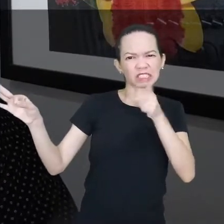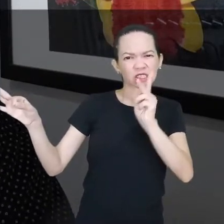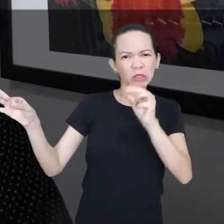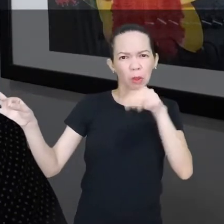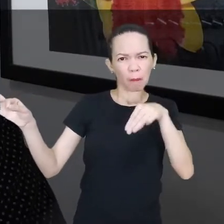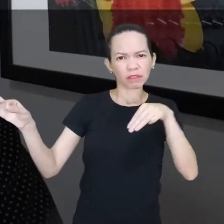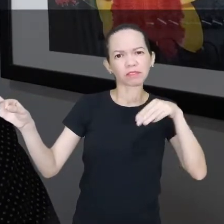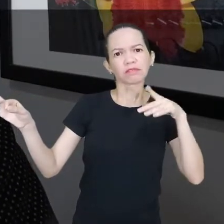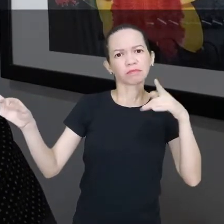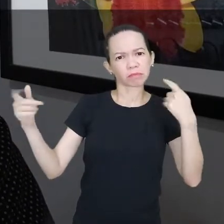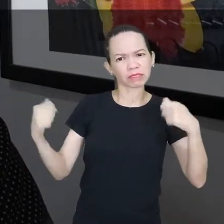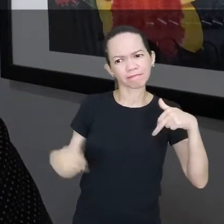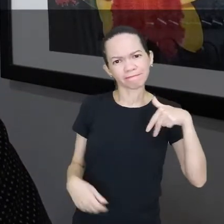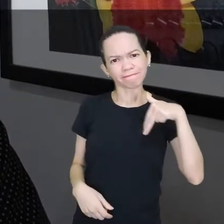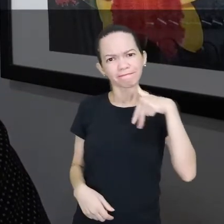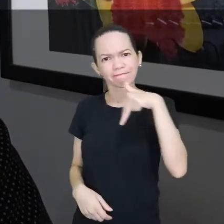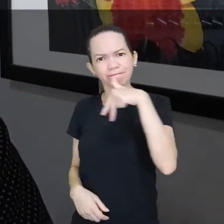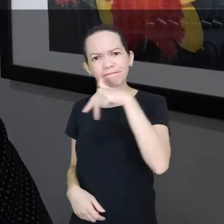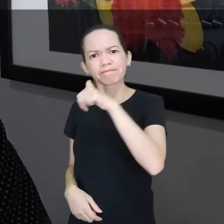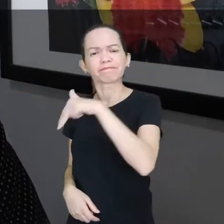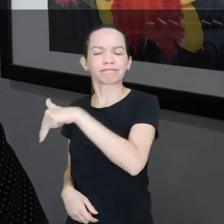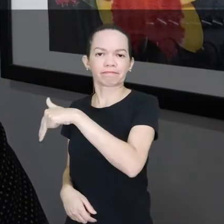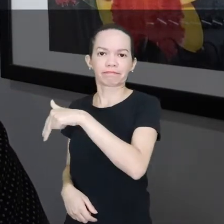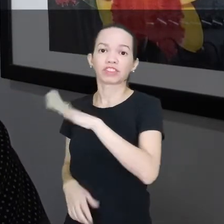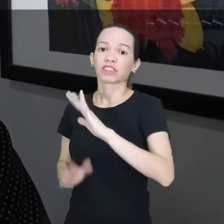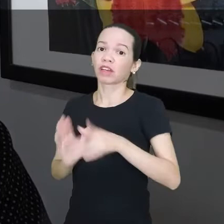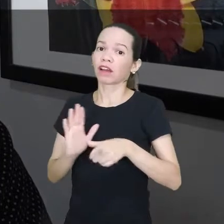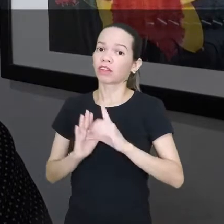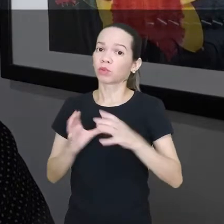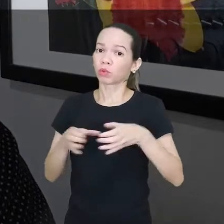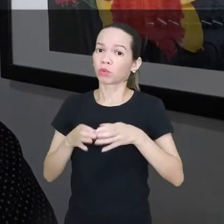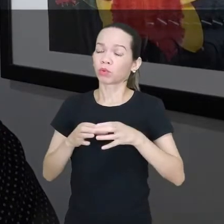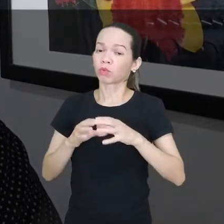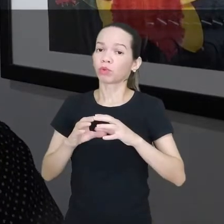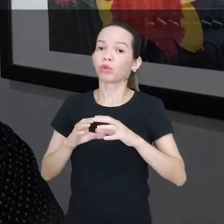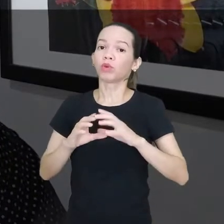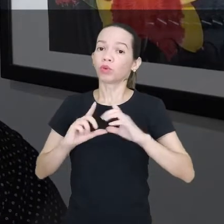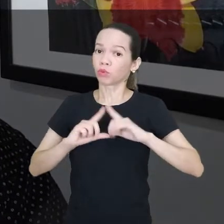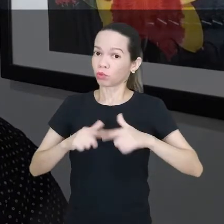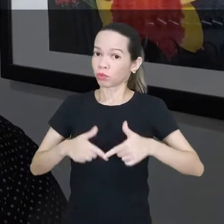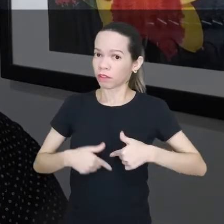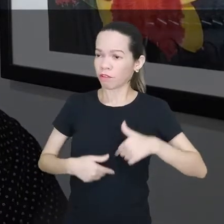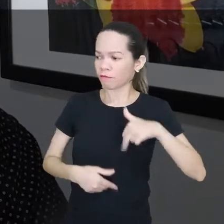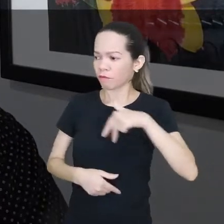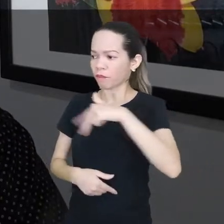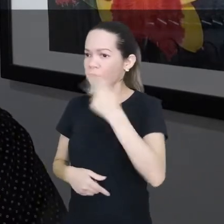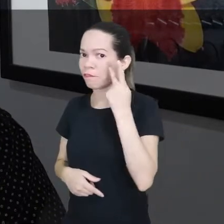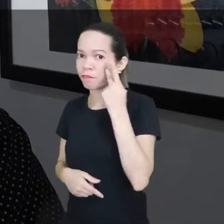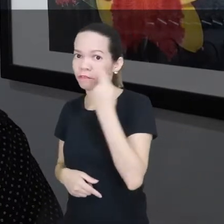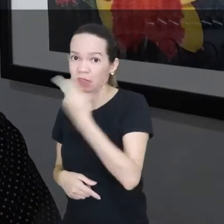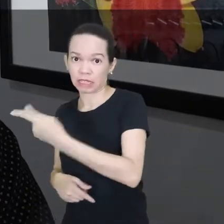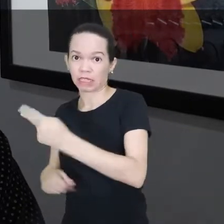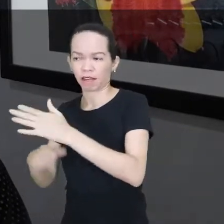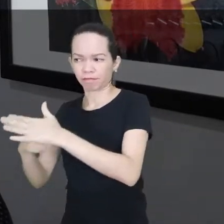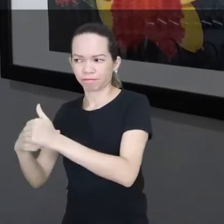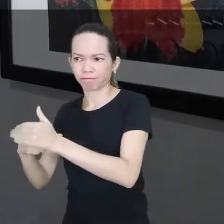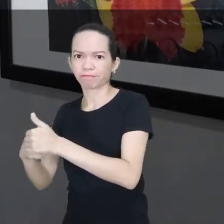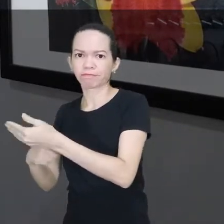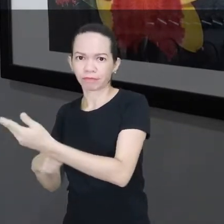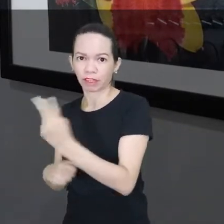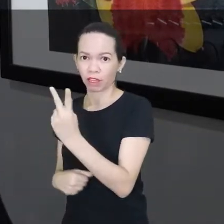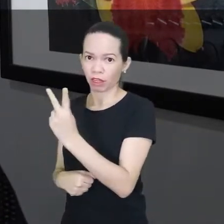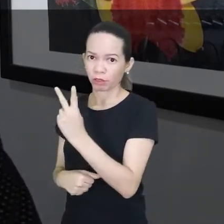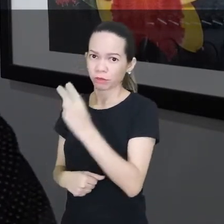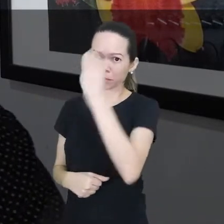e muitos judeus tinham ido visitar Marta e Maria para confortá-las pela perda do irmão. Quando Marta ouviu que Jesus estava